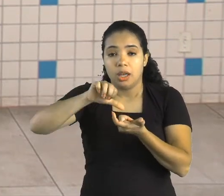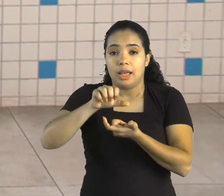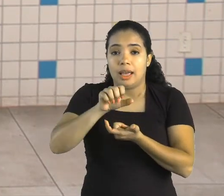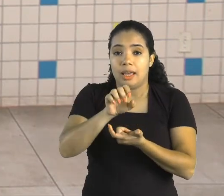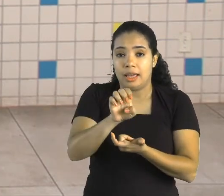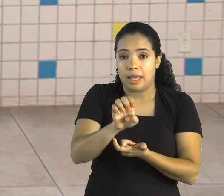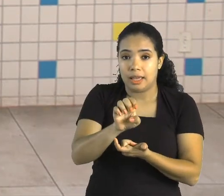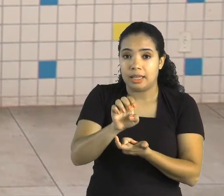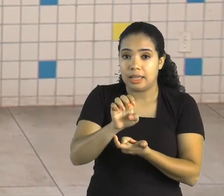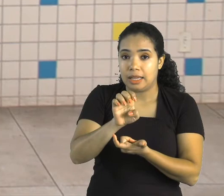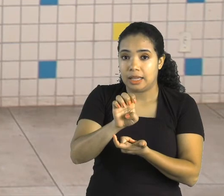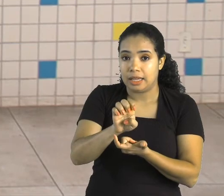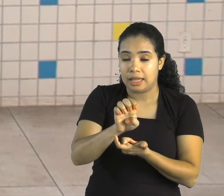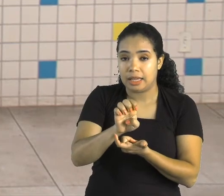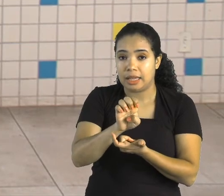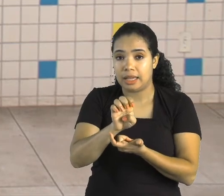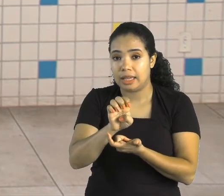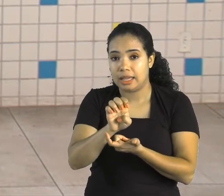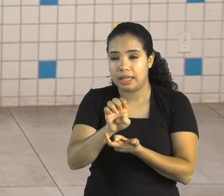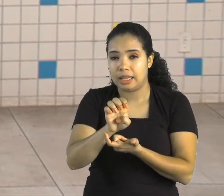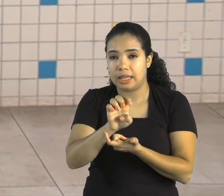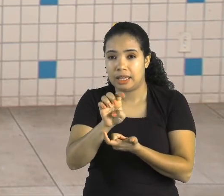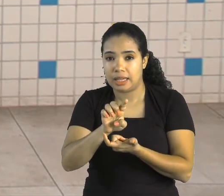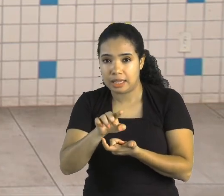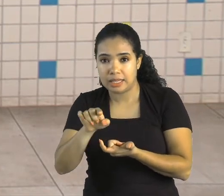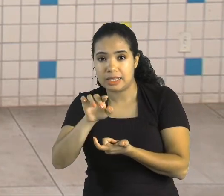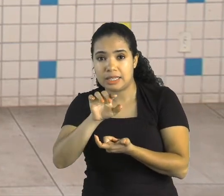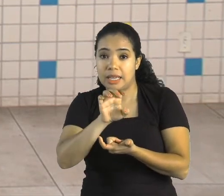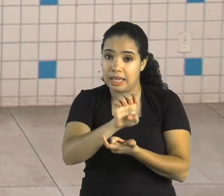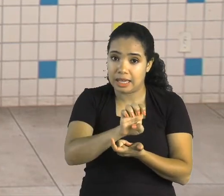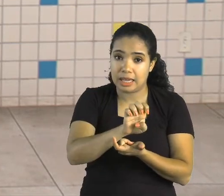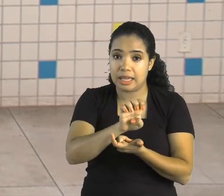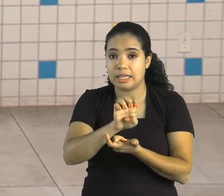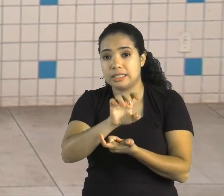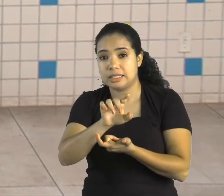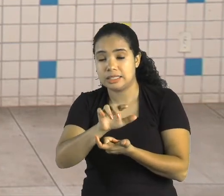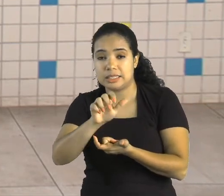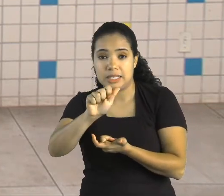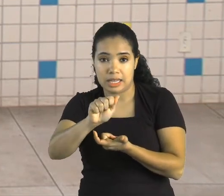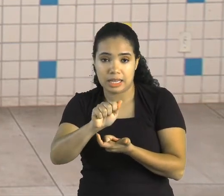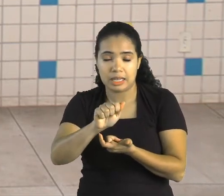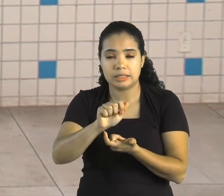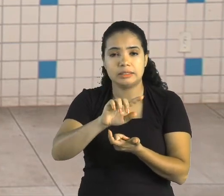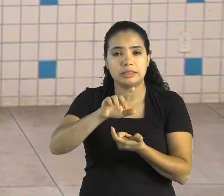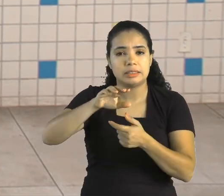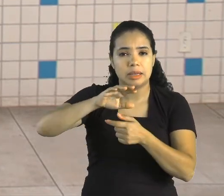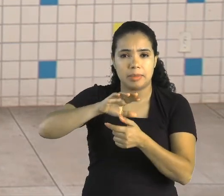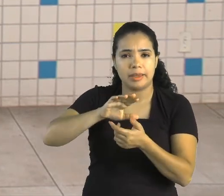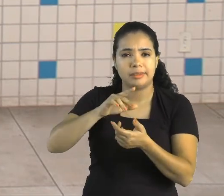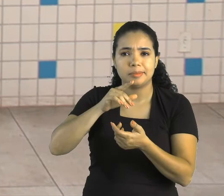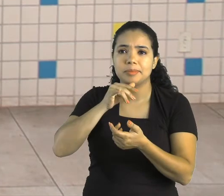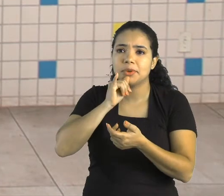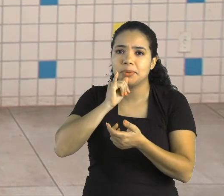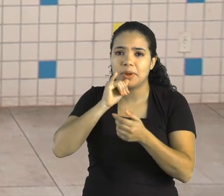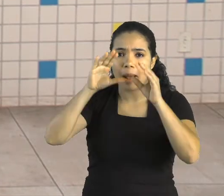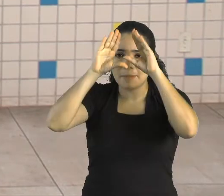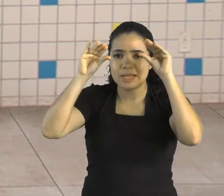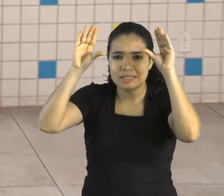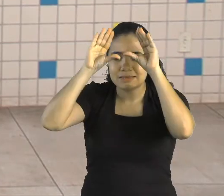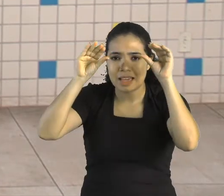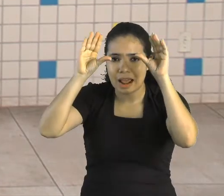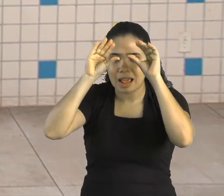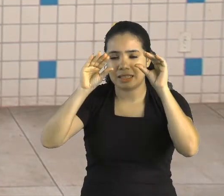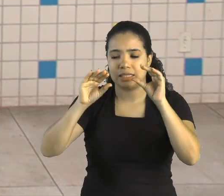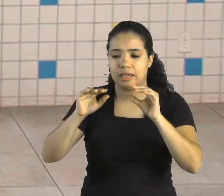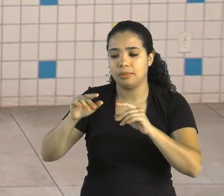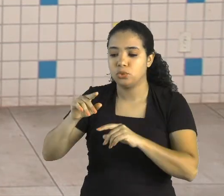e esa, e quando são substantivos abstratos. Lembram? Aquela característica que eu não